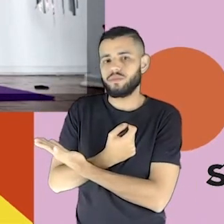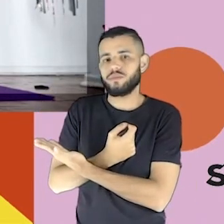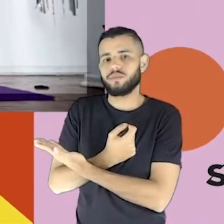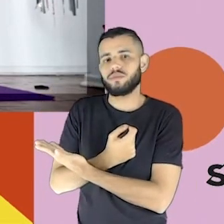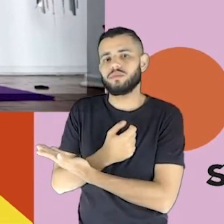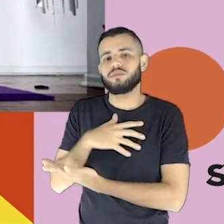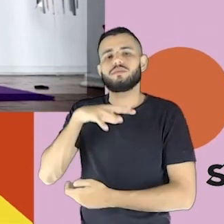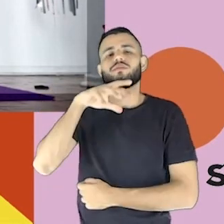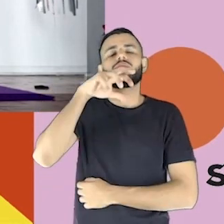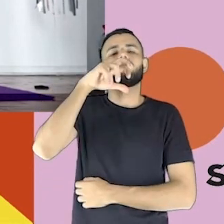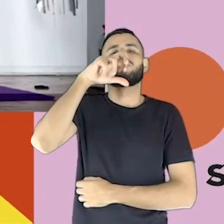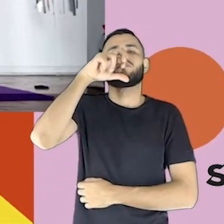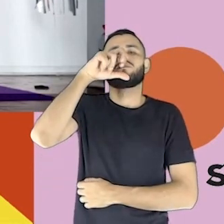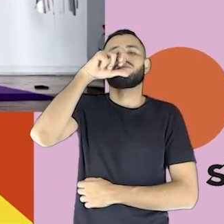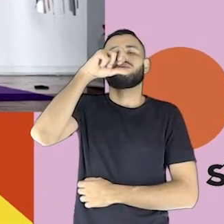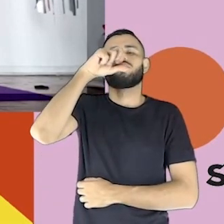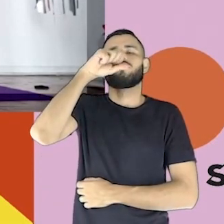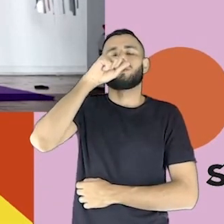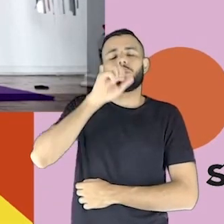um pouquinho.